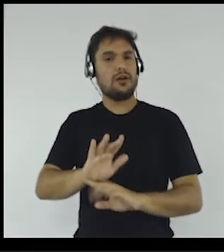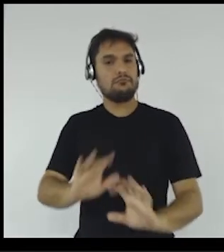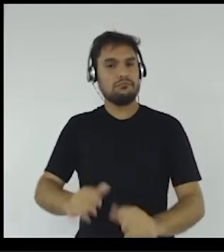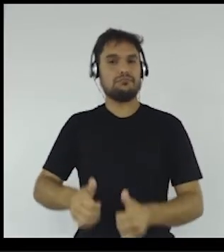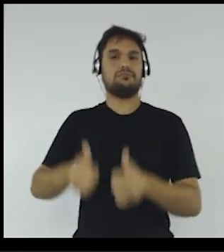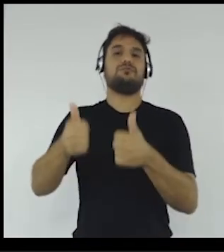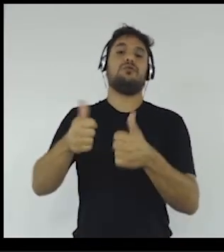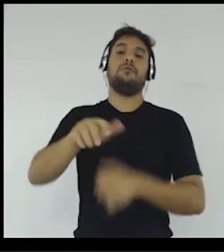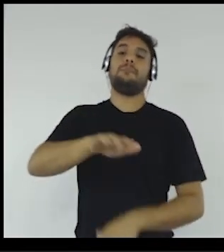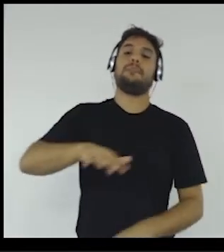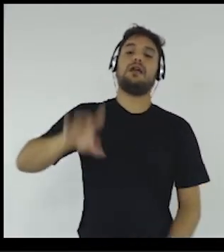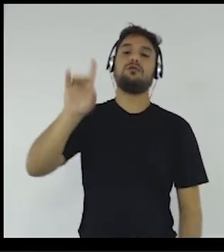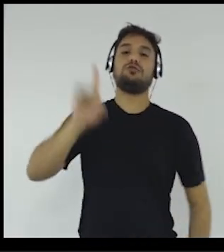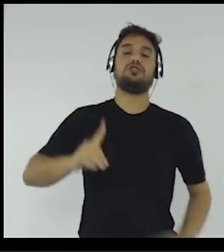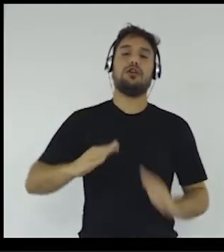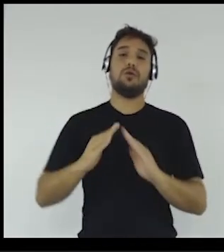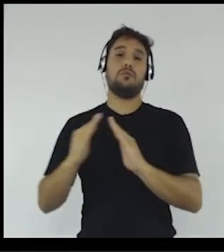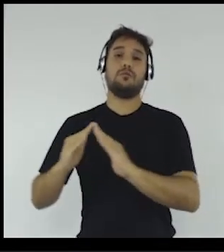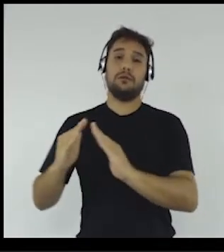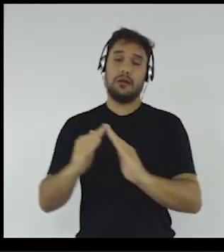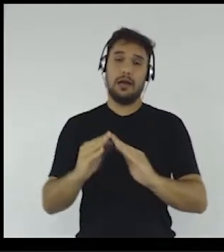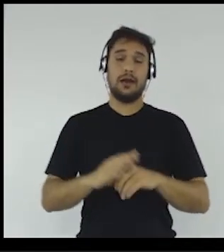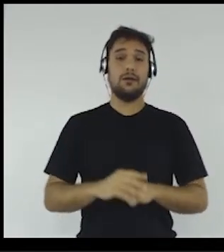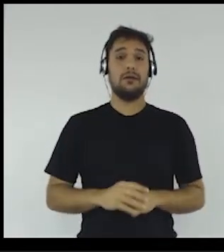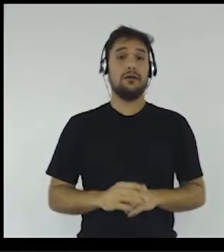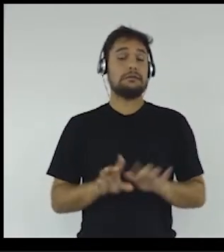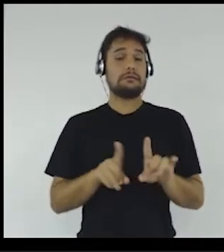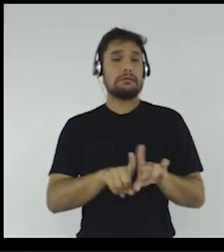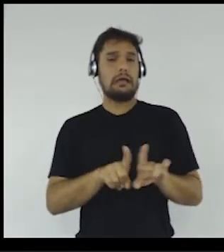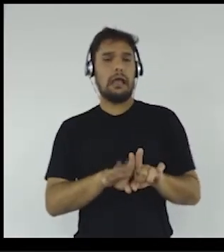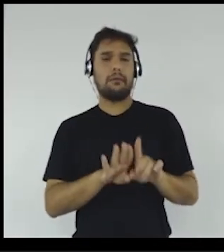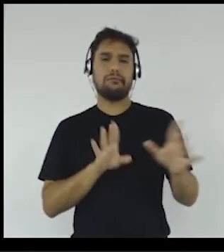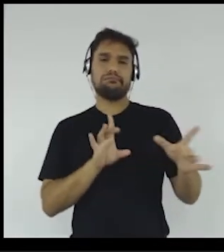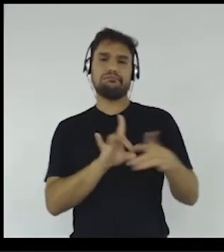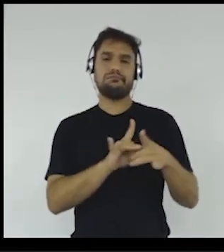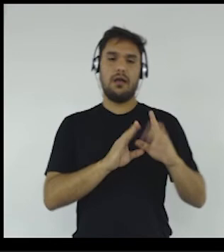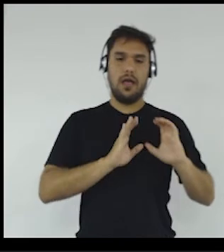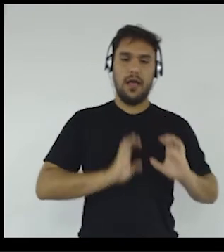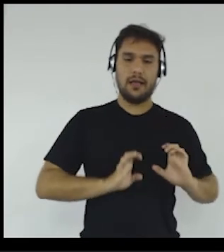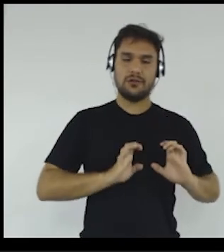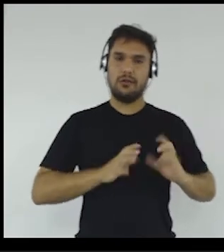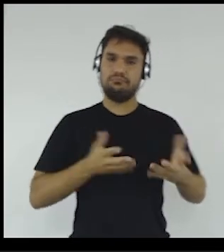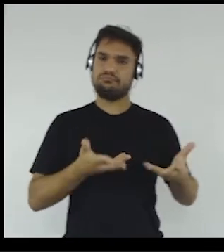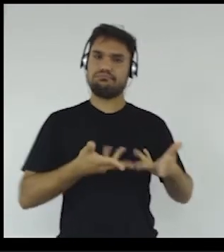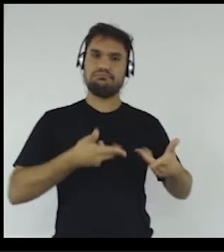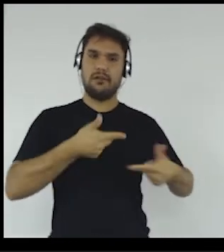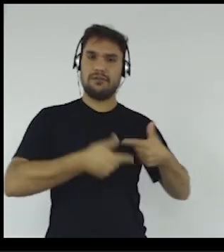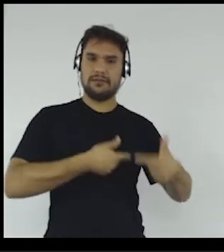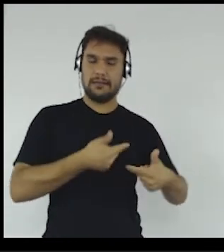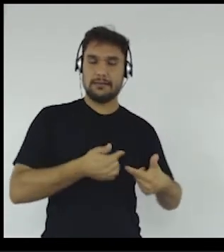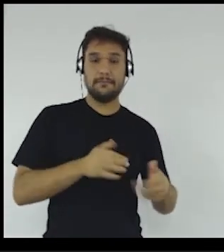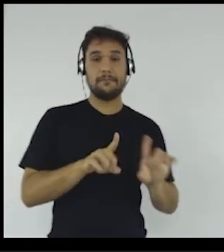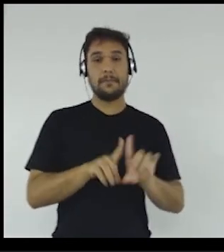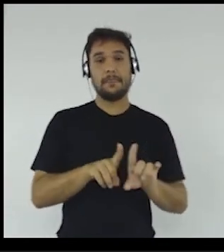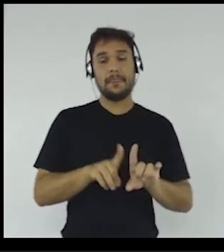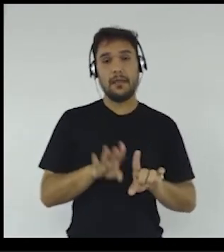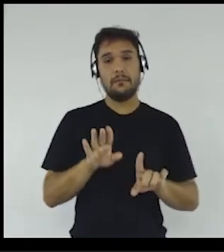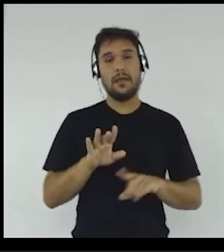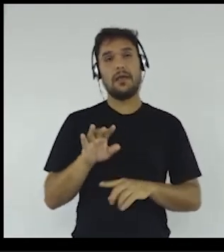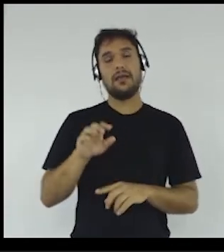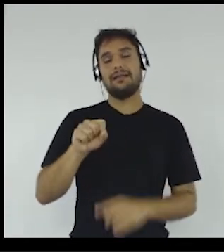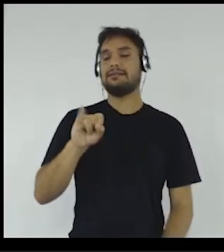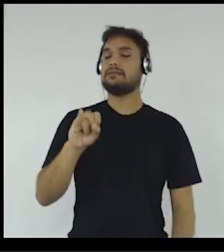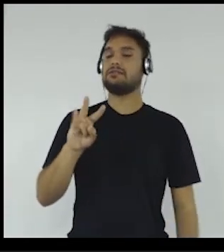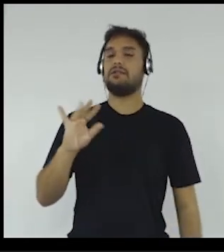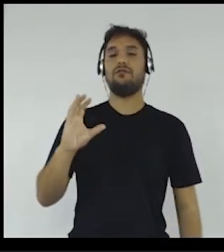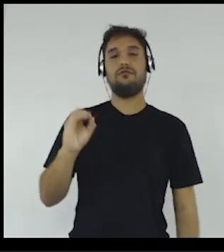profissional na área do direito imobiliário, prezando pela ética e eficiência, sendo o Dr. Silvio